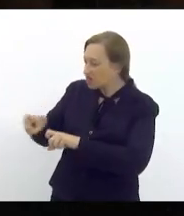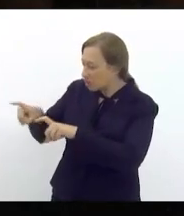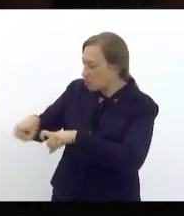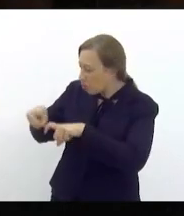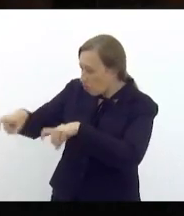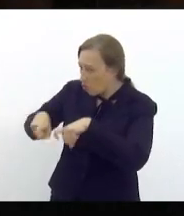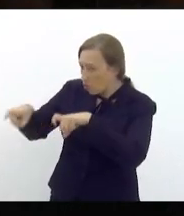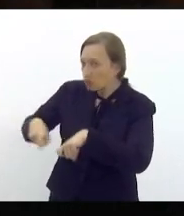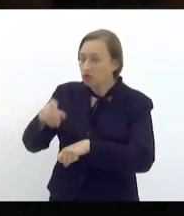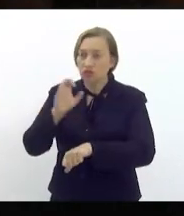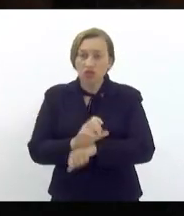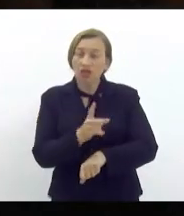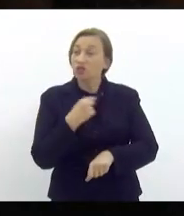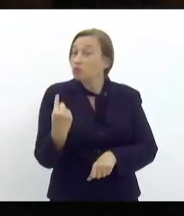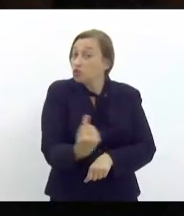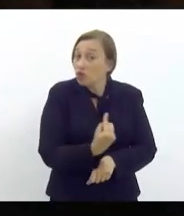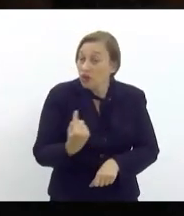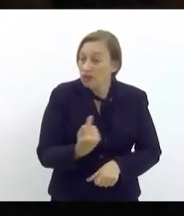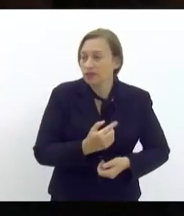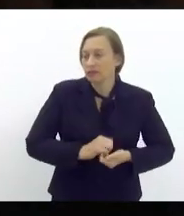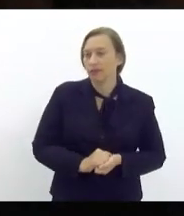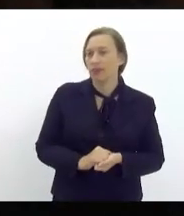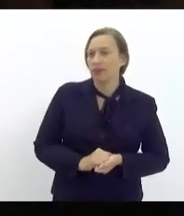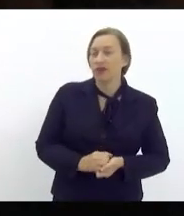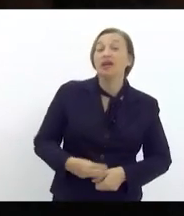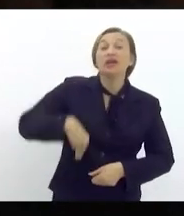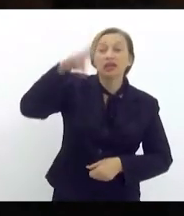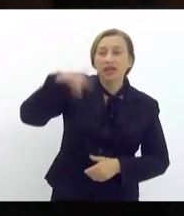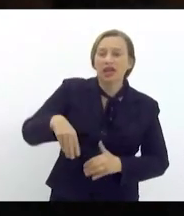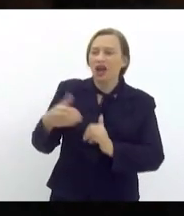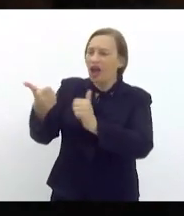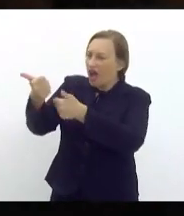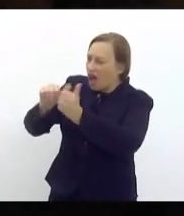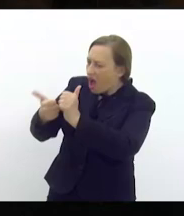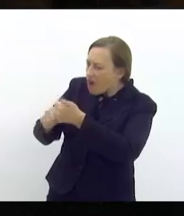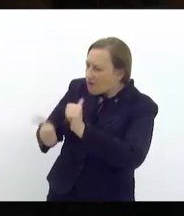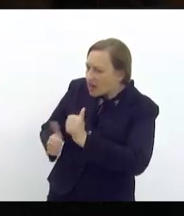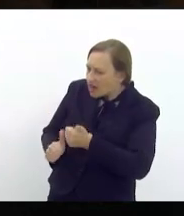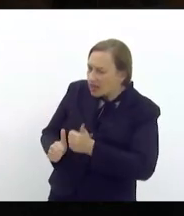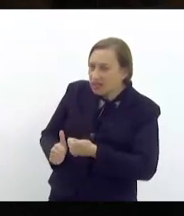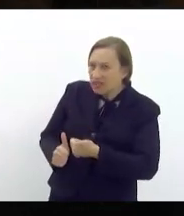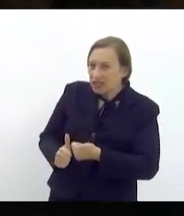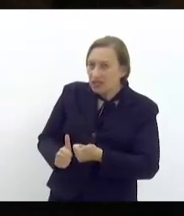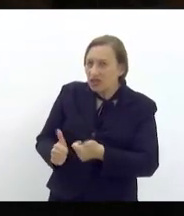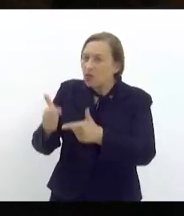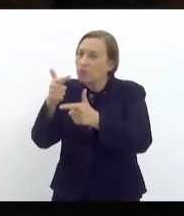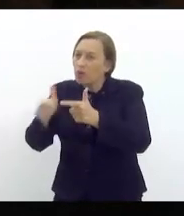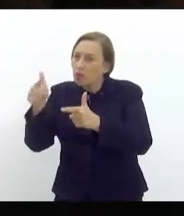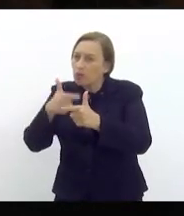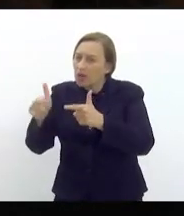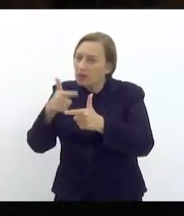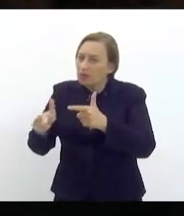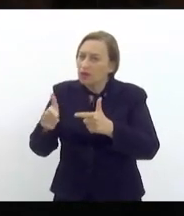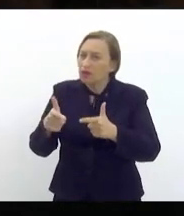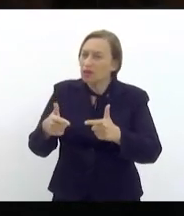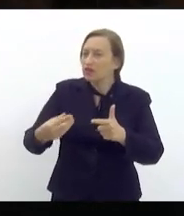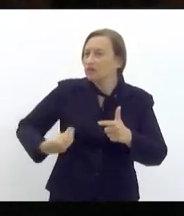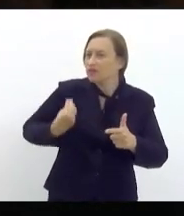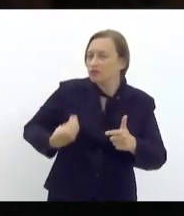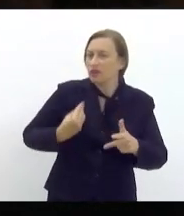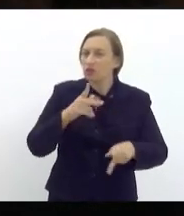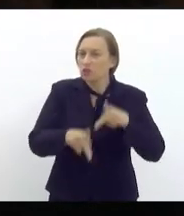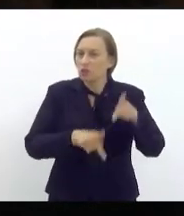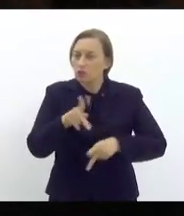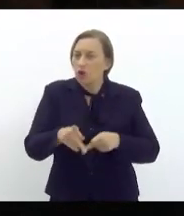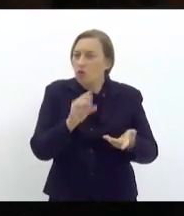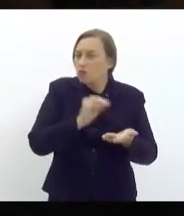estado somos nós quem avalia cada situação que a nossa população está passando seja de falta de